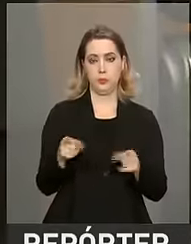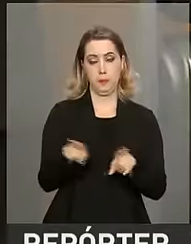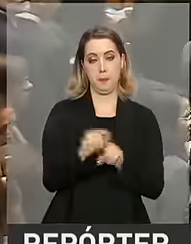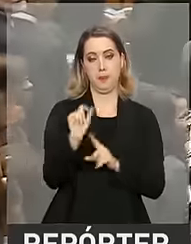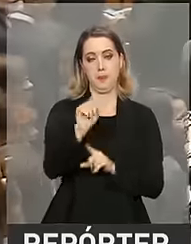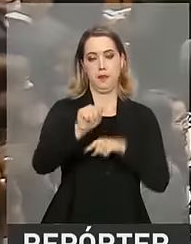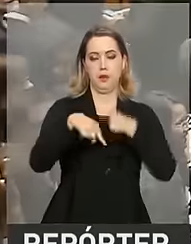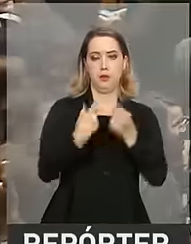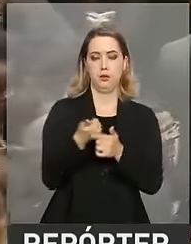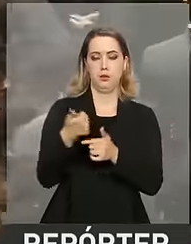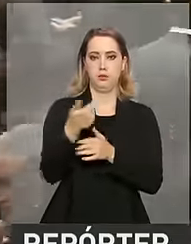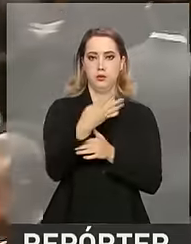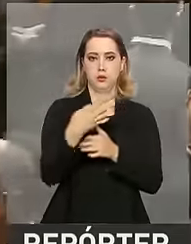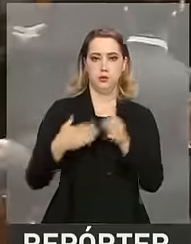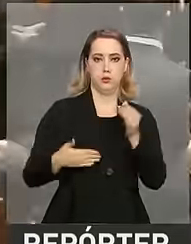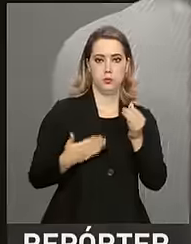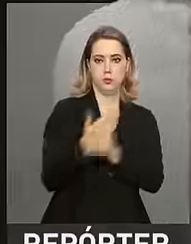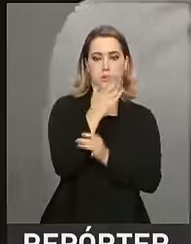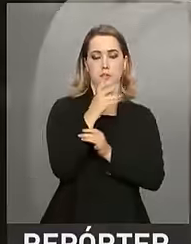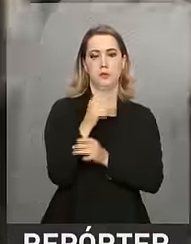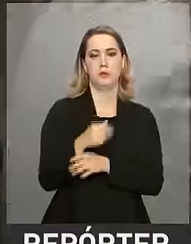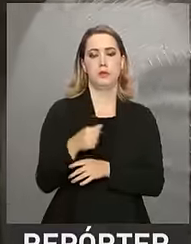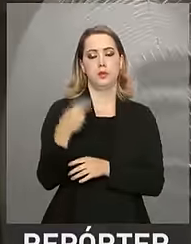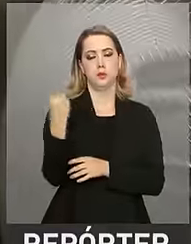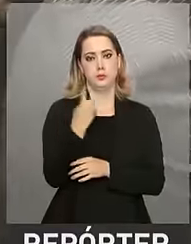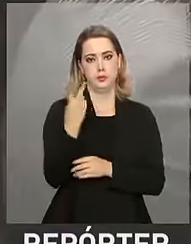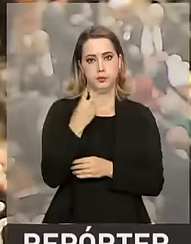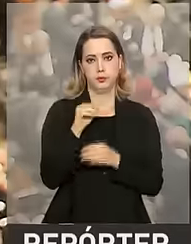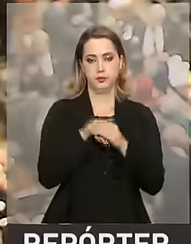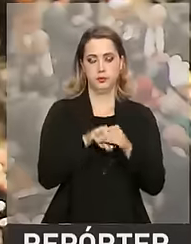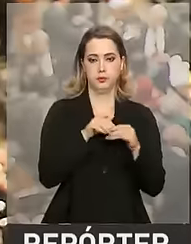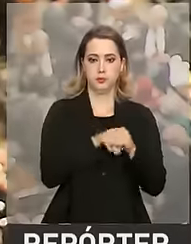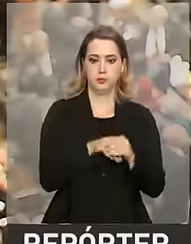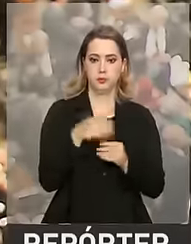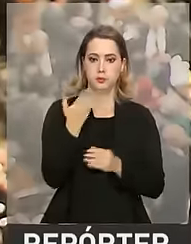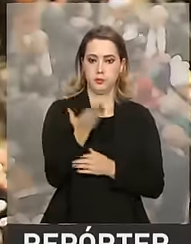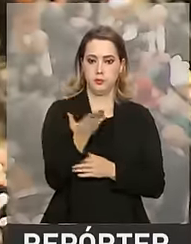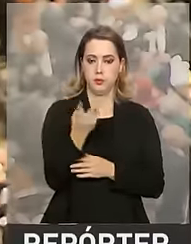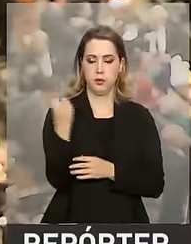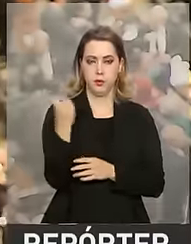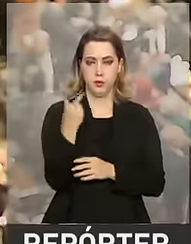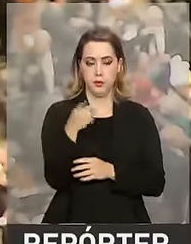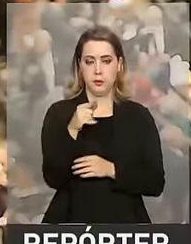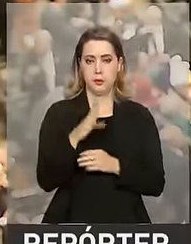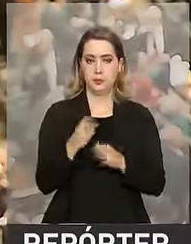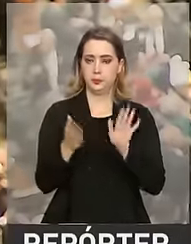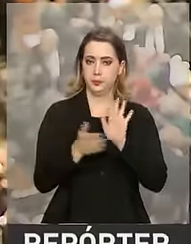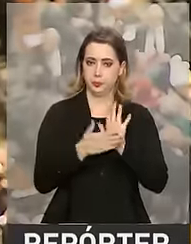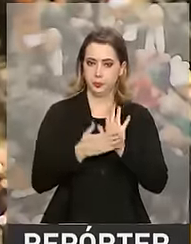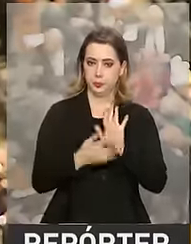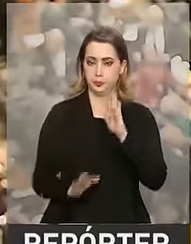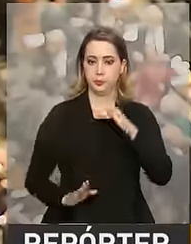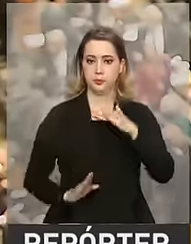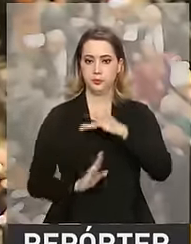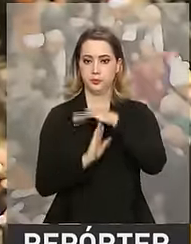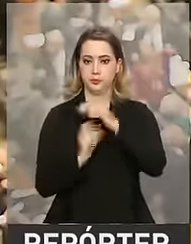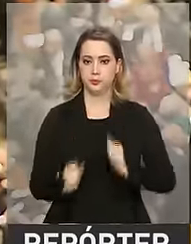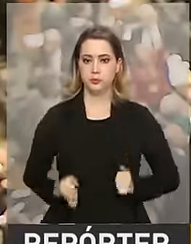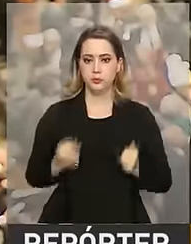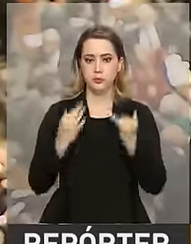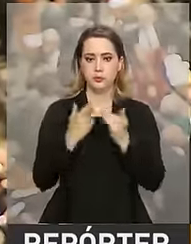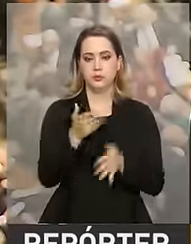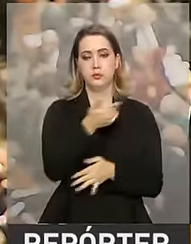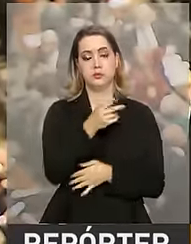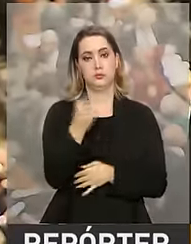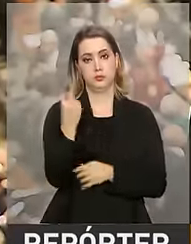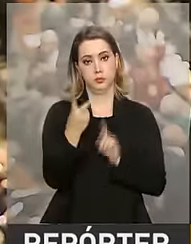PEC foi aprovado em segundo turno pelos deputados a proposta que estabelece um teto para aumento dos gastos públicos foi aprovada